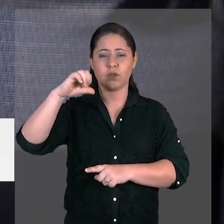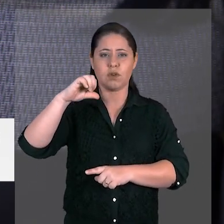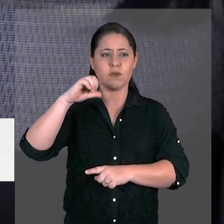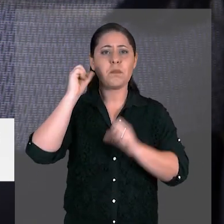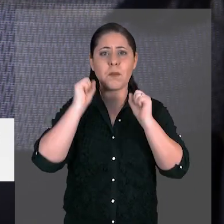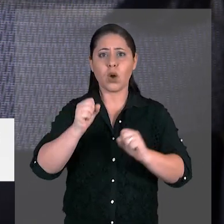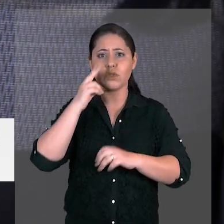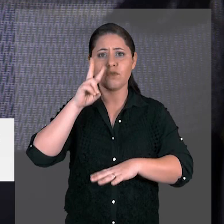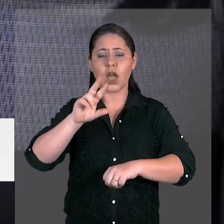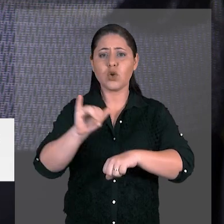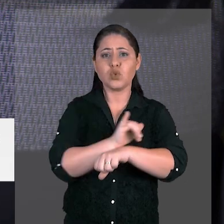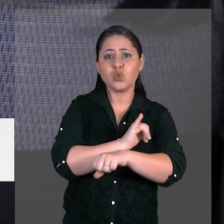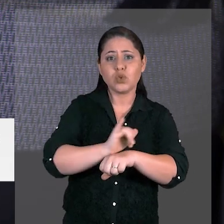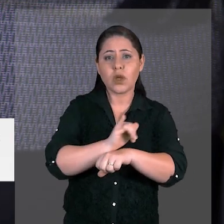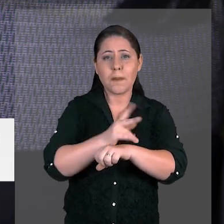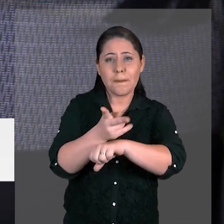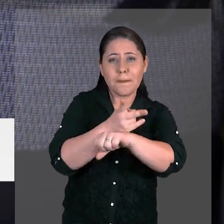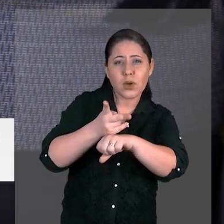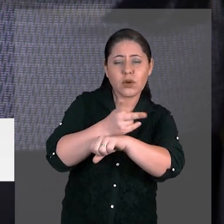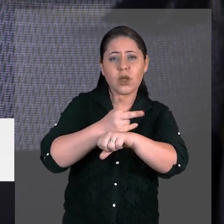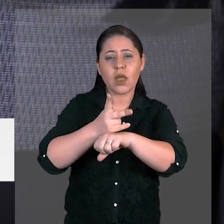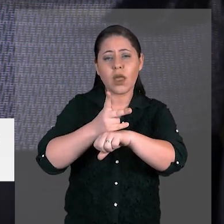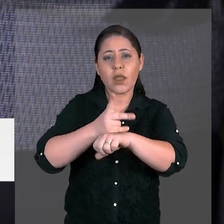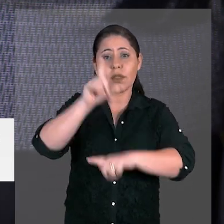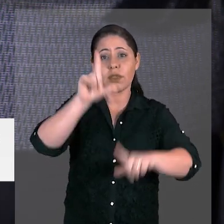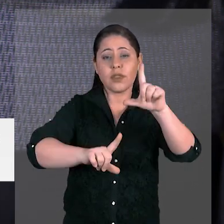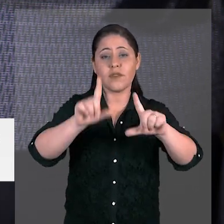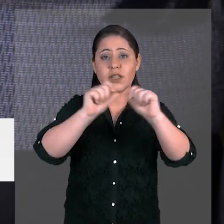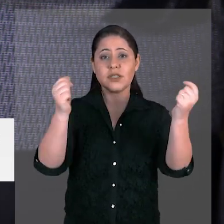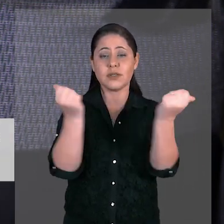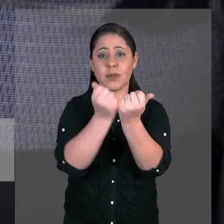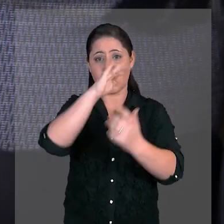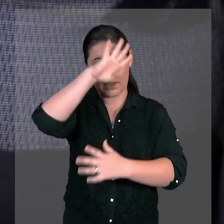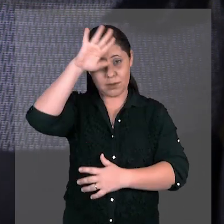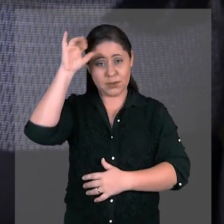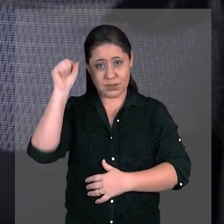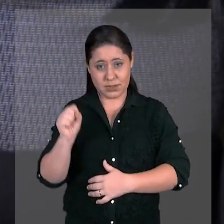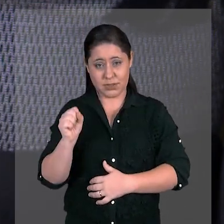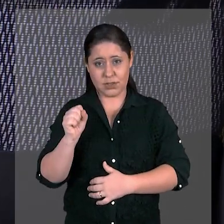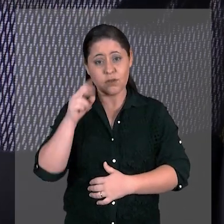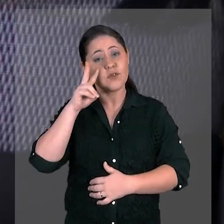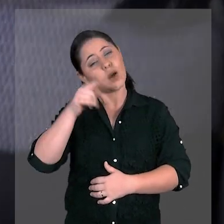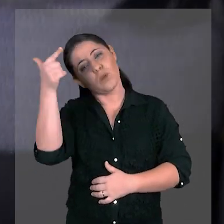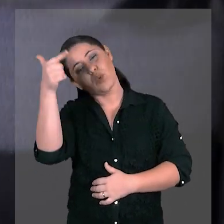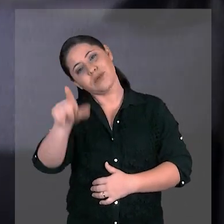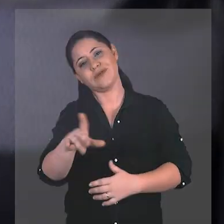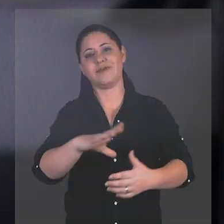no nosso YouTube. É só procurar lá TV Assembleia MS. Nos vemos numa próxima.